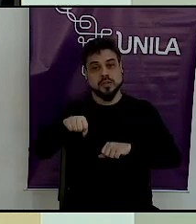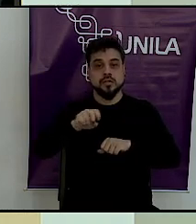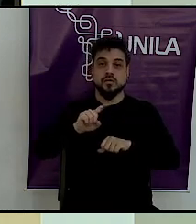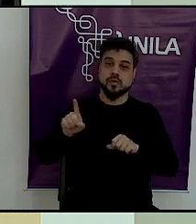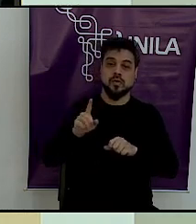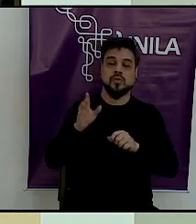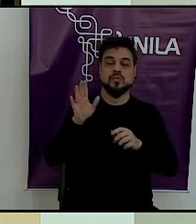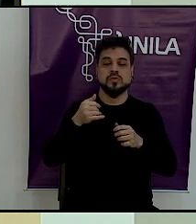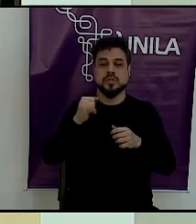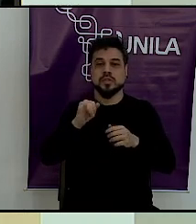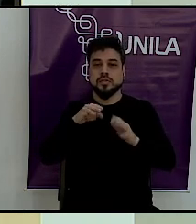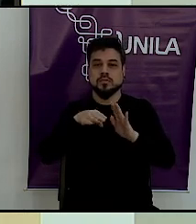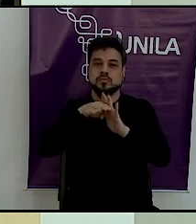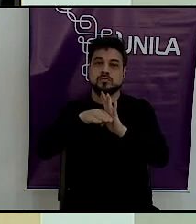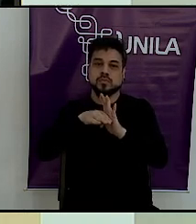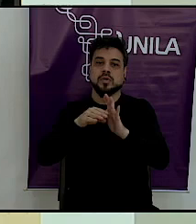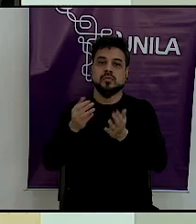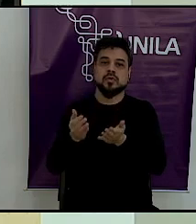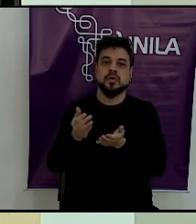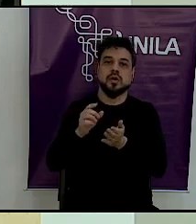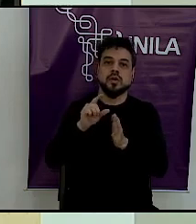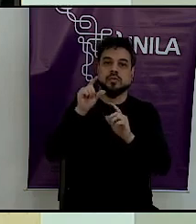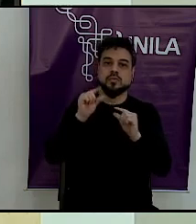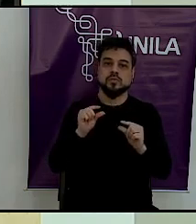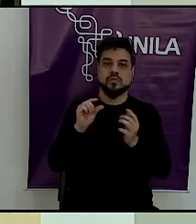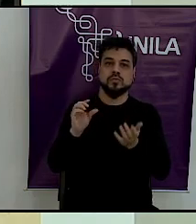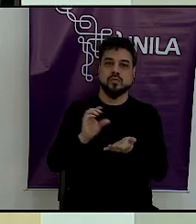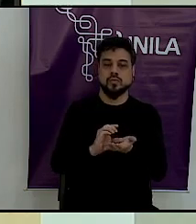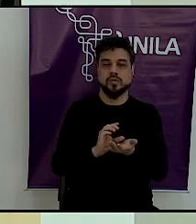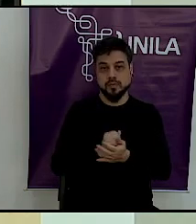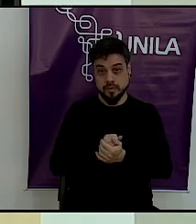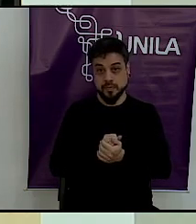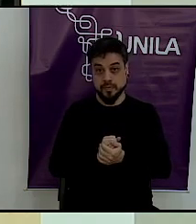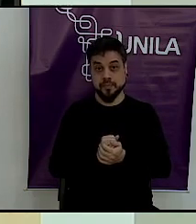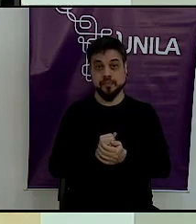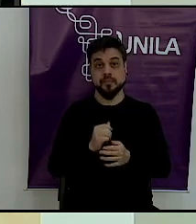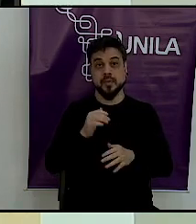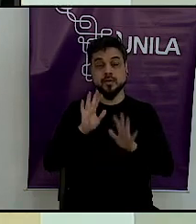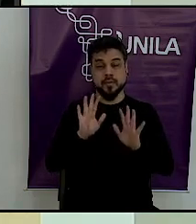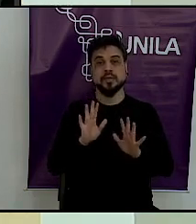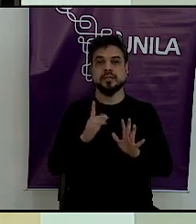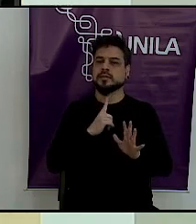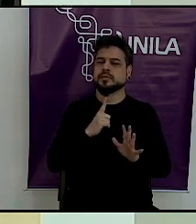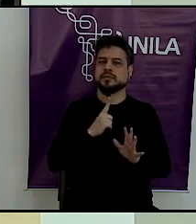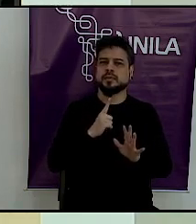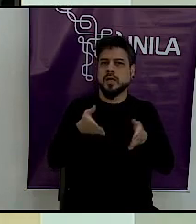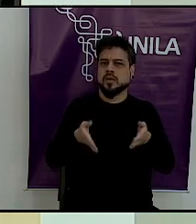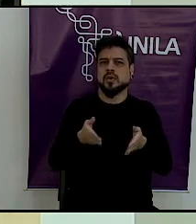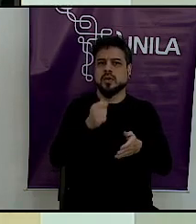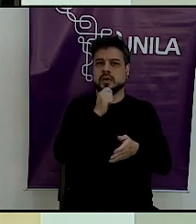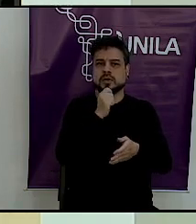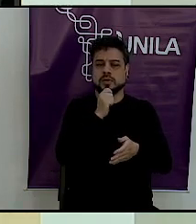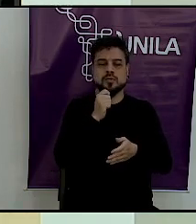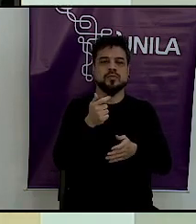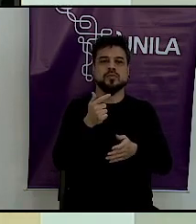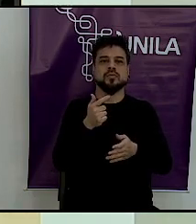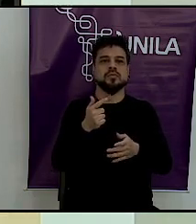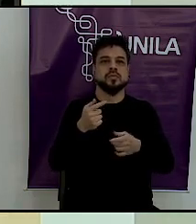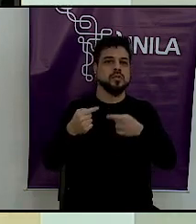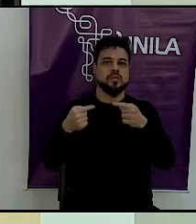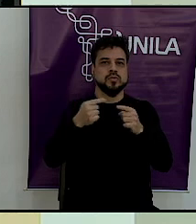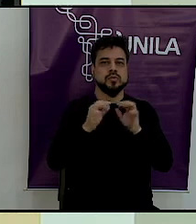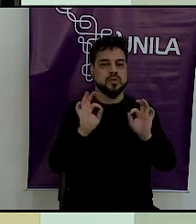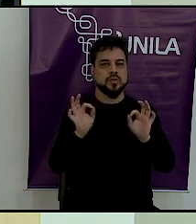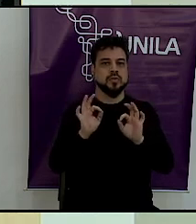discussão no âmbito do MEC, da própria Andifes, mas por enquanto a gente tem essa premissa de que as universidades não perdem orçamento, né? Lembrar que